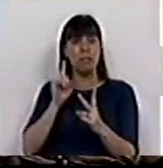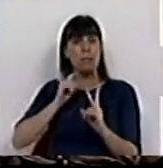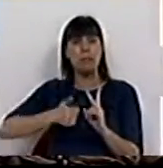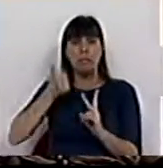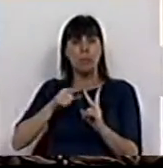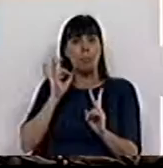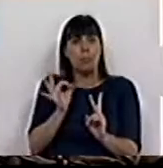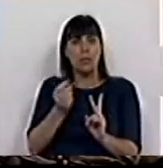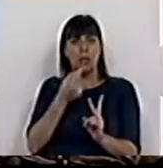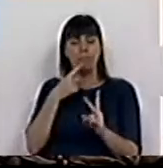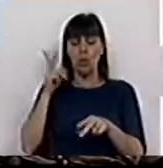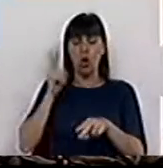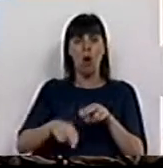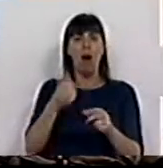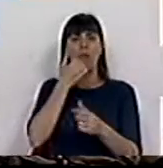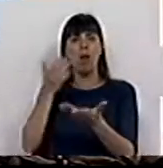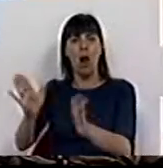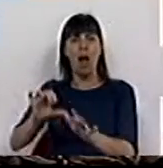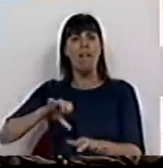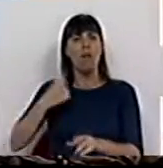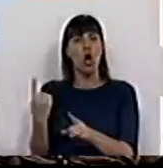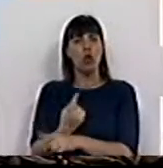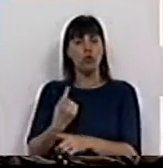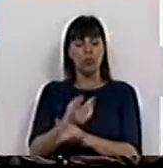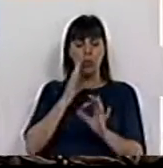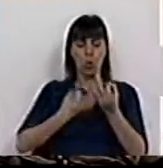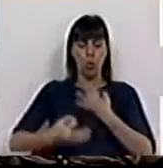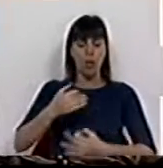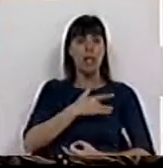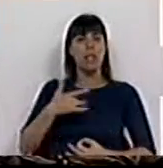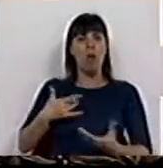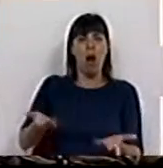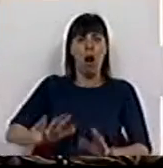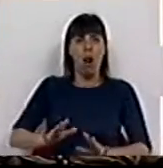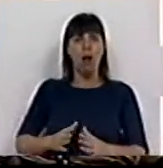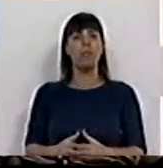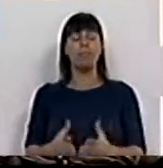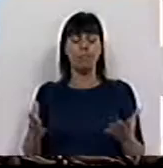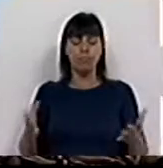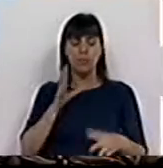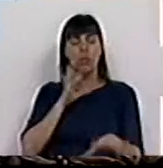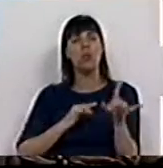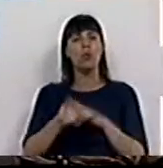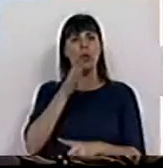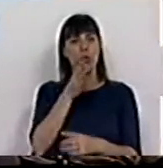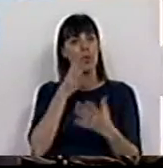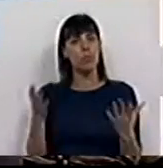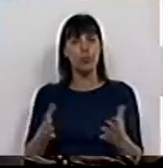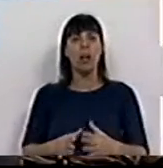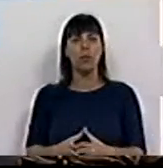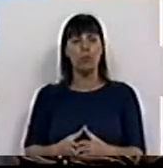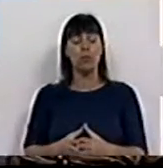absolutamente necessário, a cortar na fruta e legumes e nos cuidados primários de saúde. Senhoras e senhores